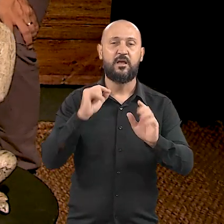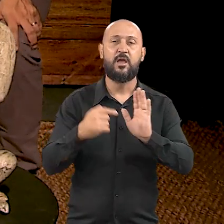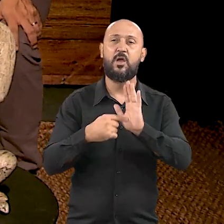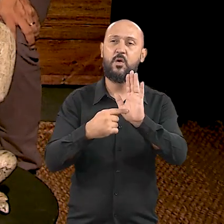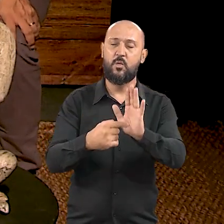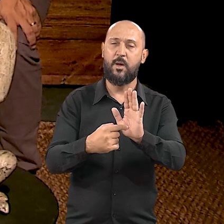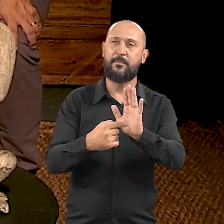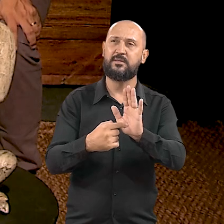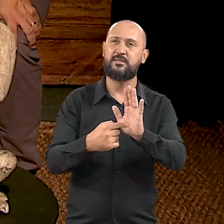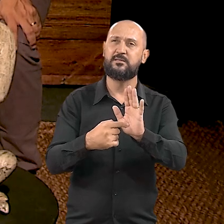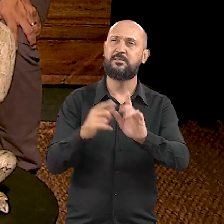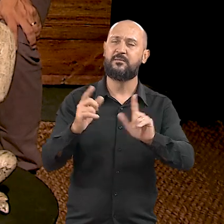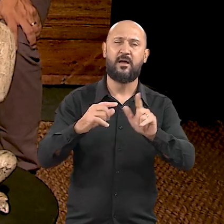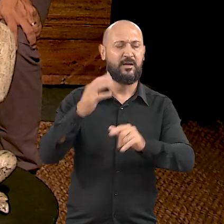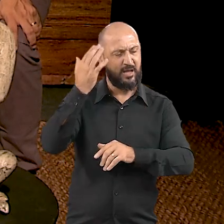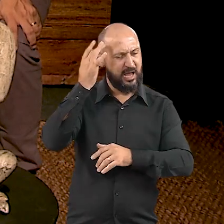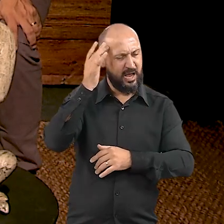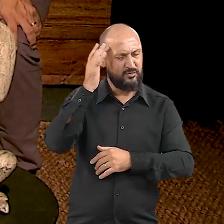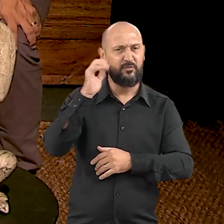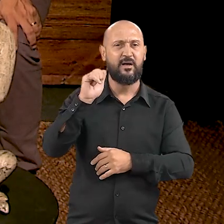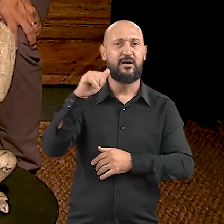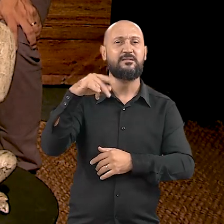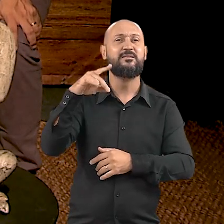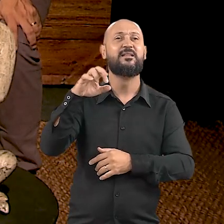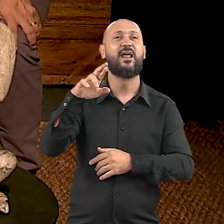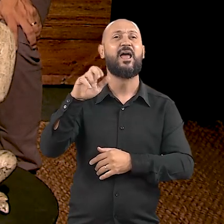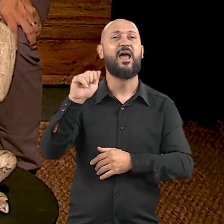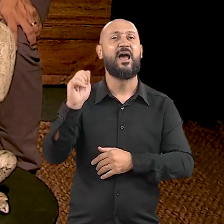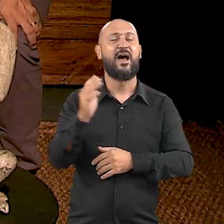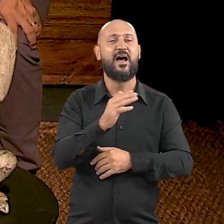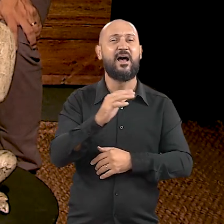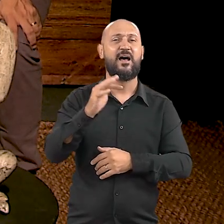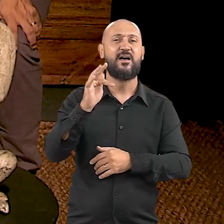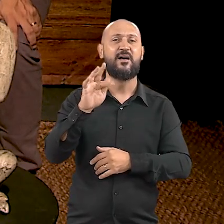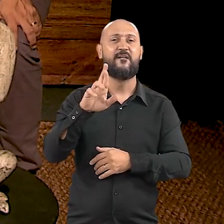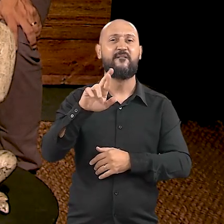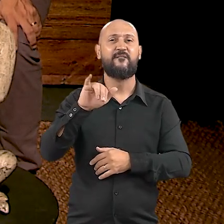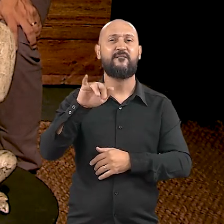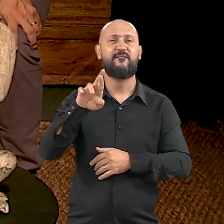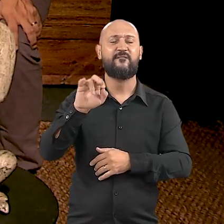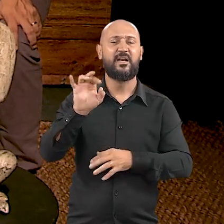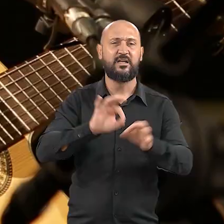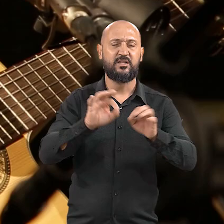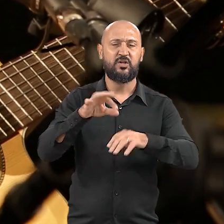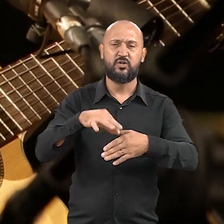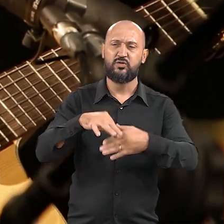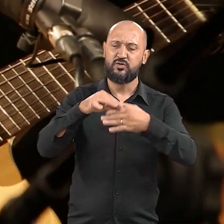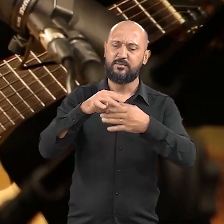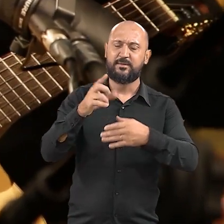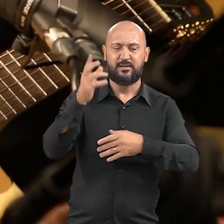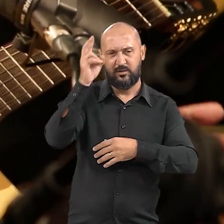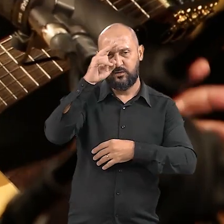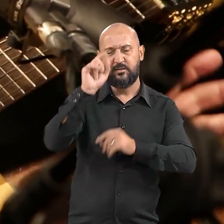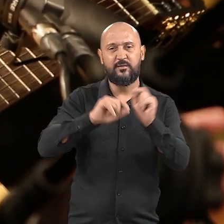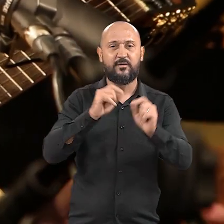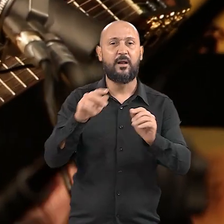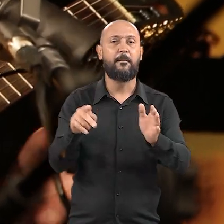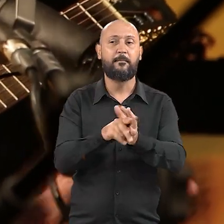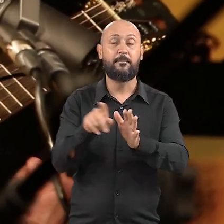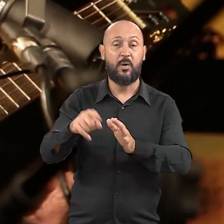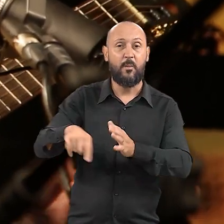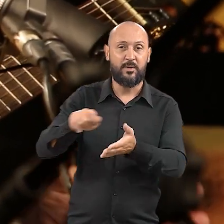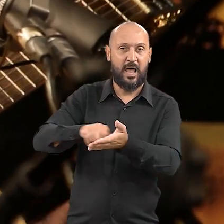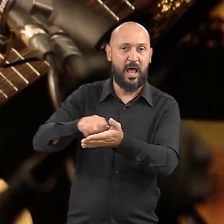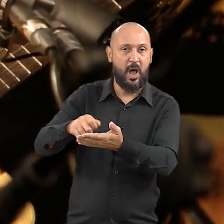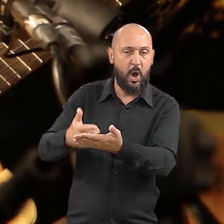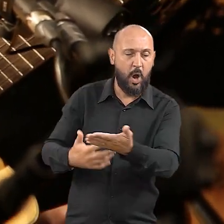um espetáculo, que eu acho que até a Andréa Freire que dirigiu. Não me lembro agora, mas era um espetáculo sobre a